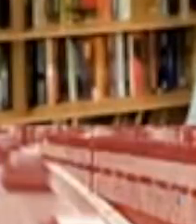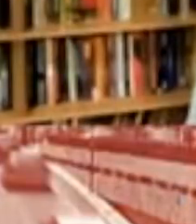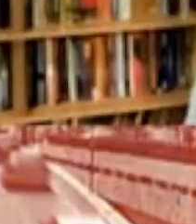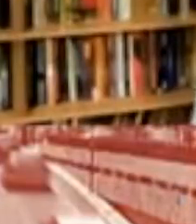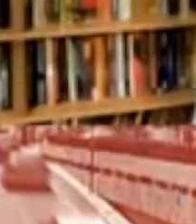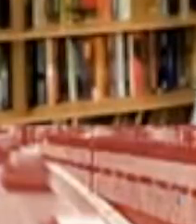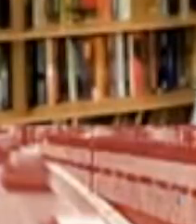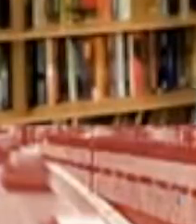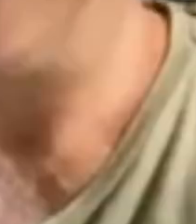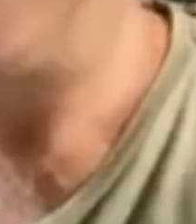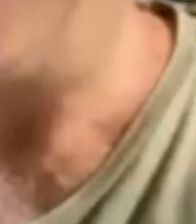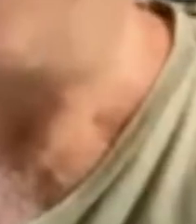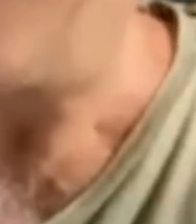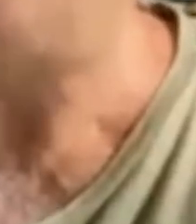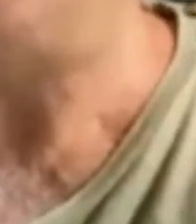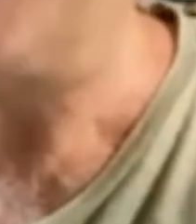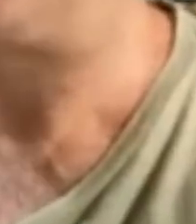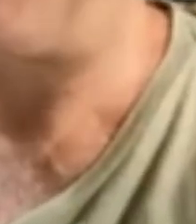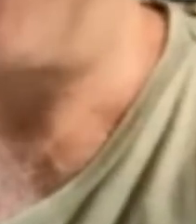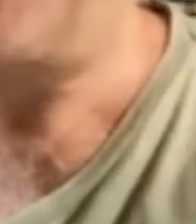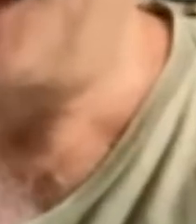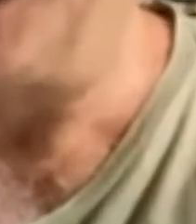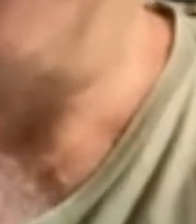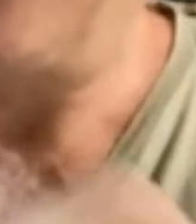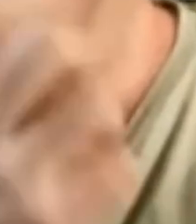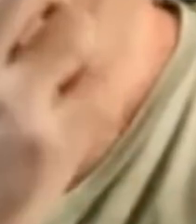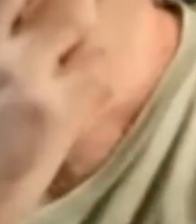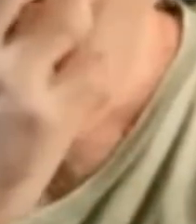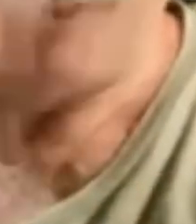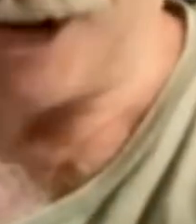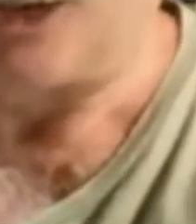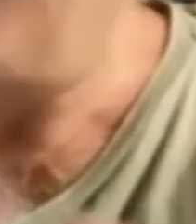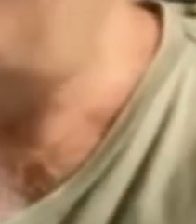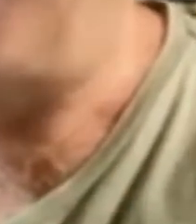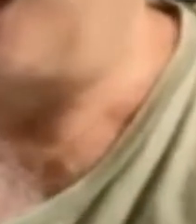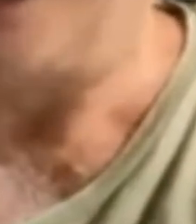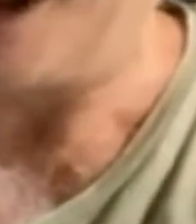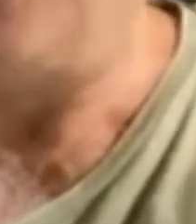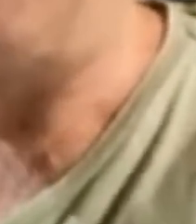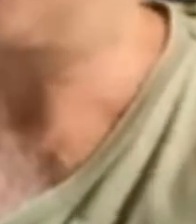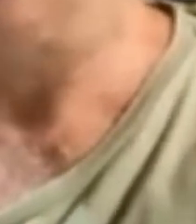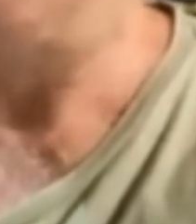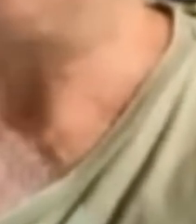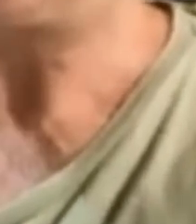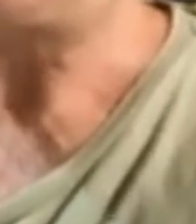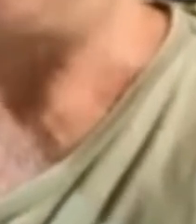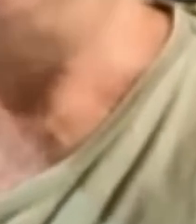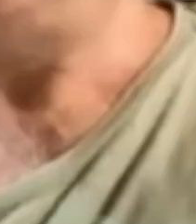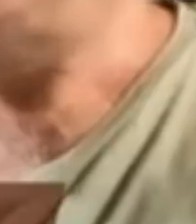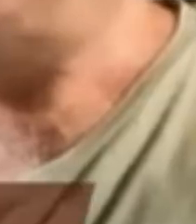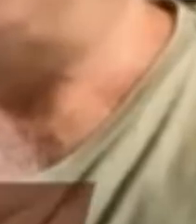Crivella foi ministro do Lula. Crivella foi ministro da pesca do Lula, não é isso? Foi ministro do governo Lula-Dilma,